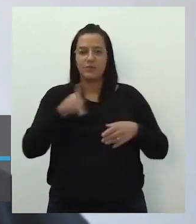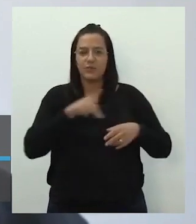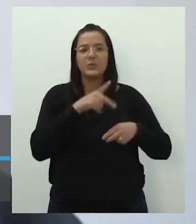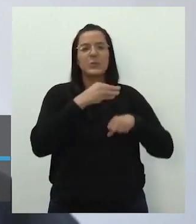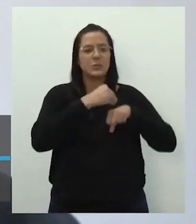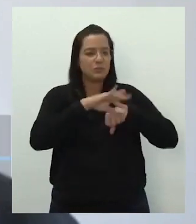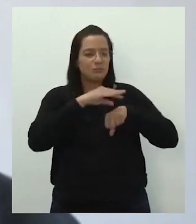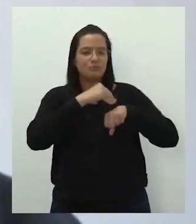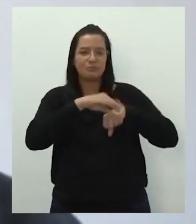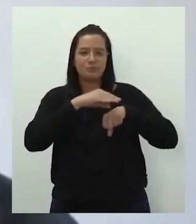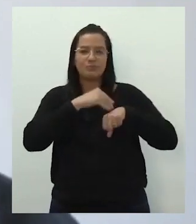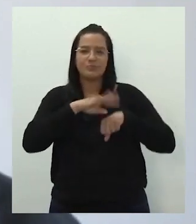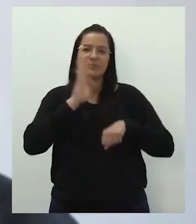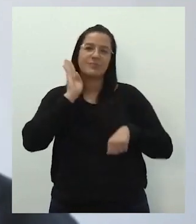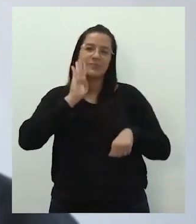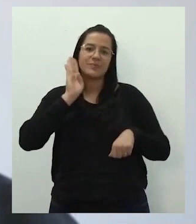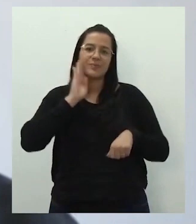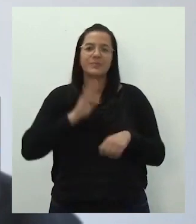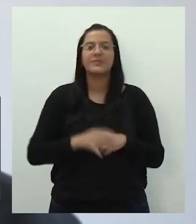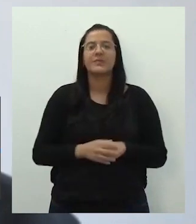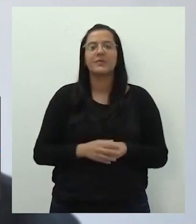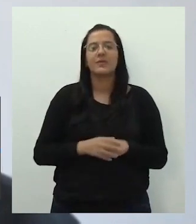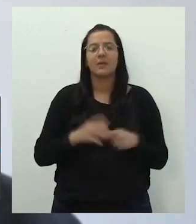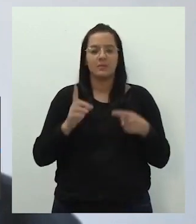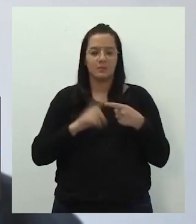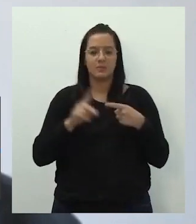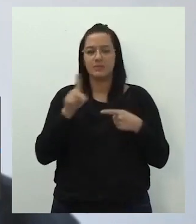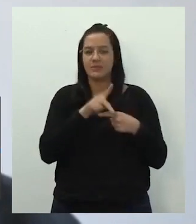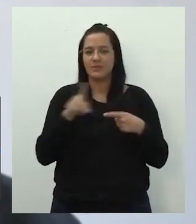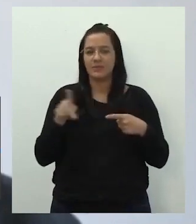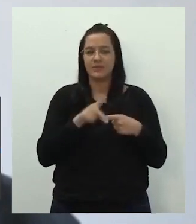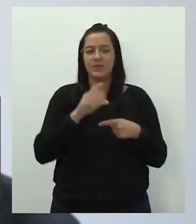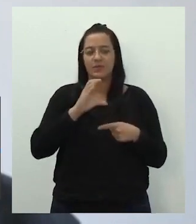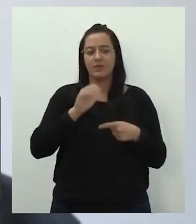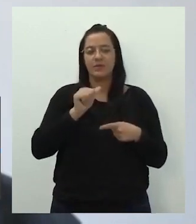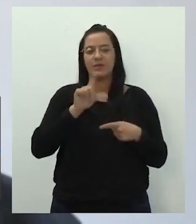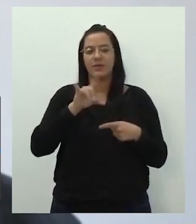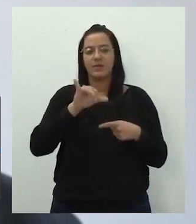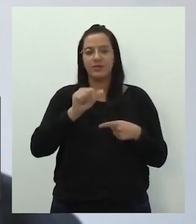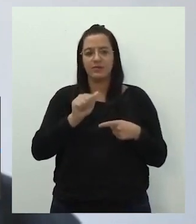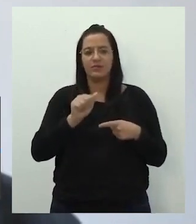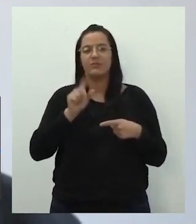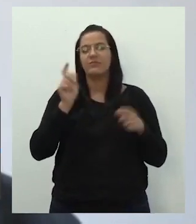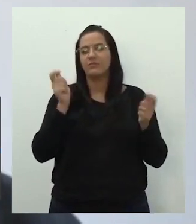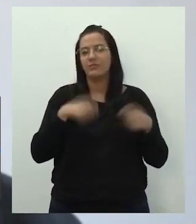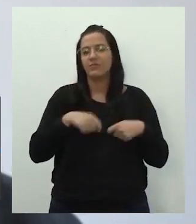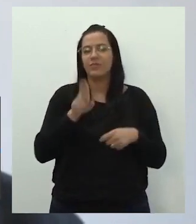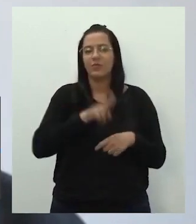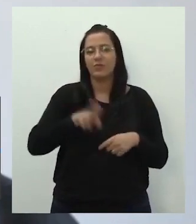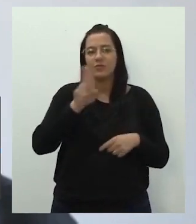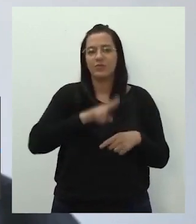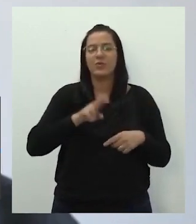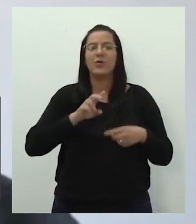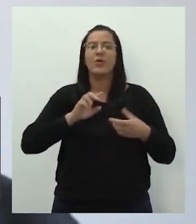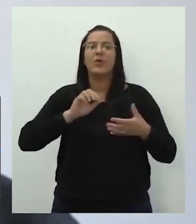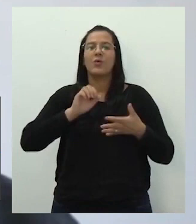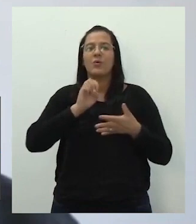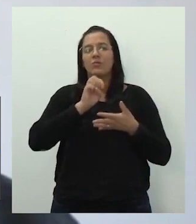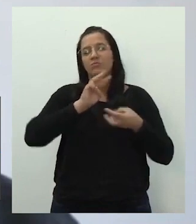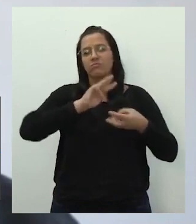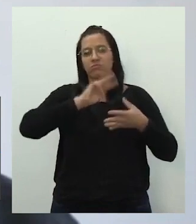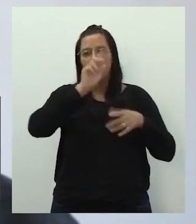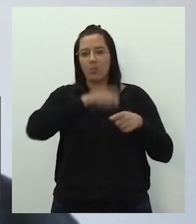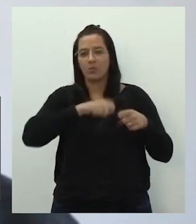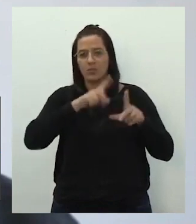aqui. Então, a professora Cláudia citou GeoGebra, o professor Hugo Excel, professor Elias